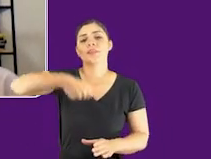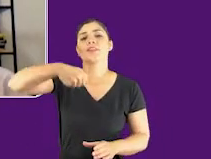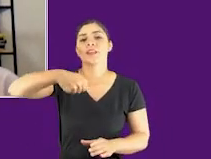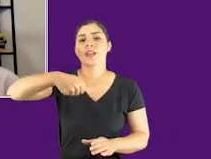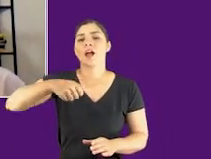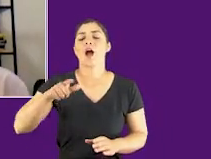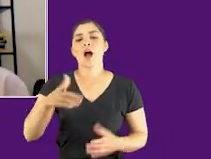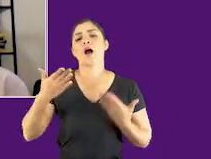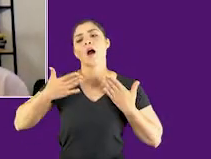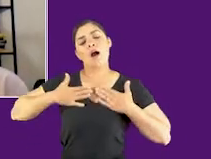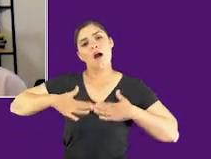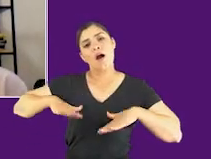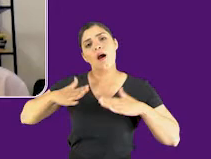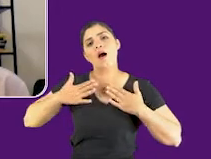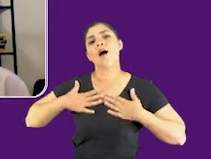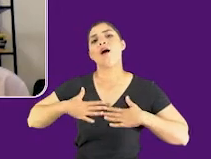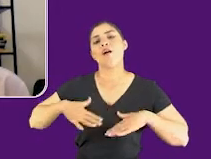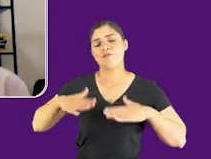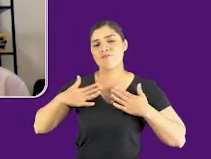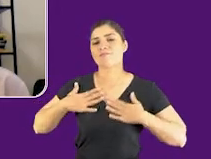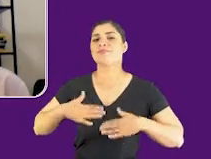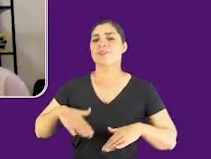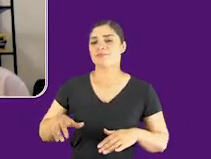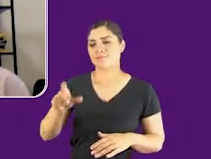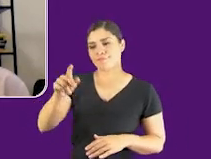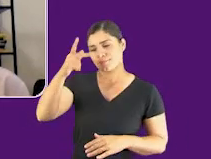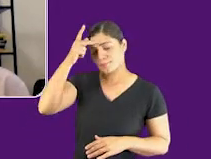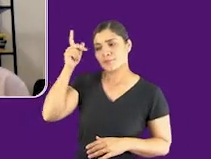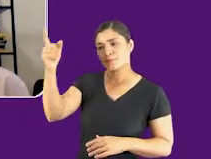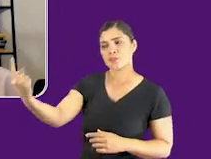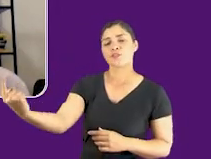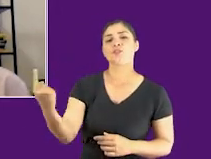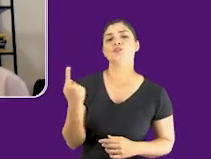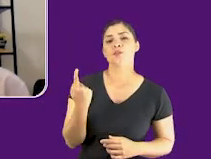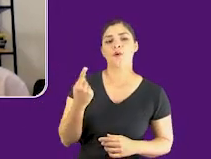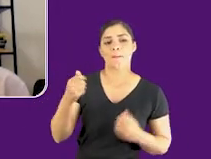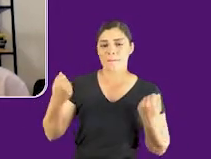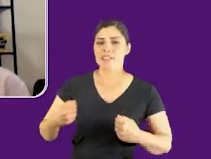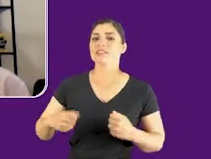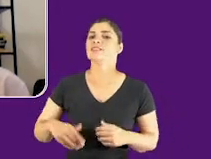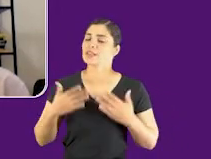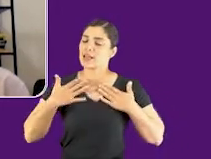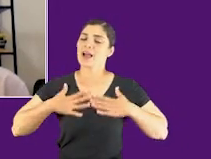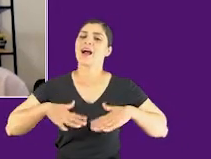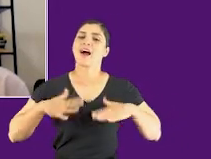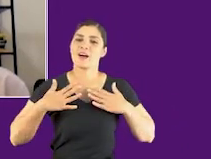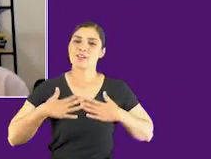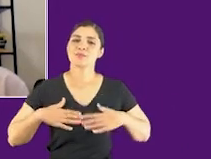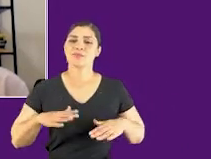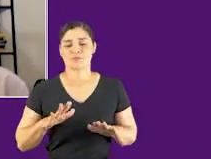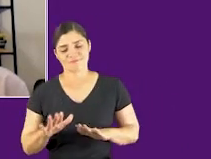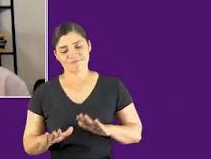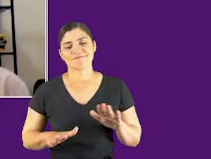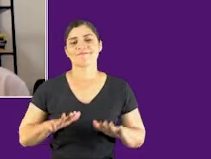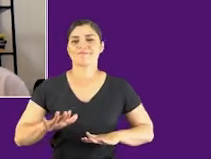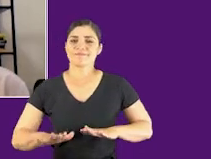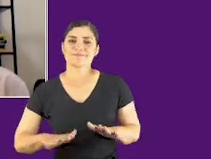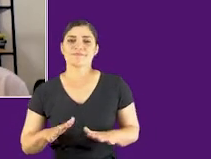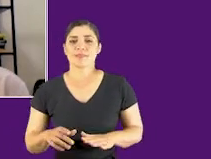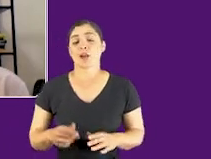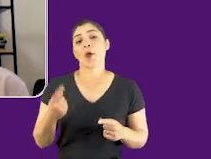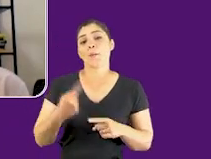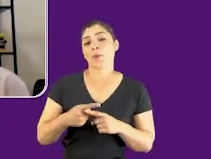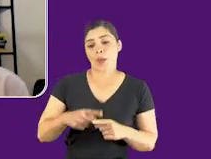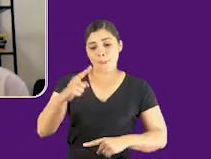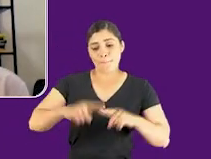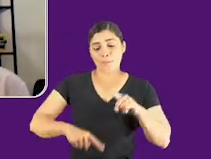certo uma certa tolerância para que o produto talvez chega porque amassadinho algum tipo de coisa